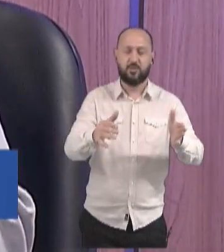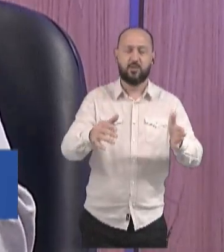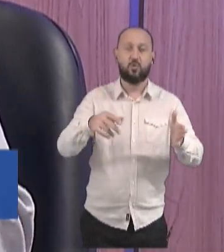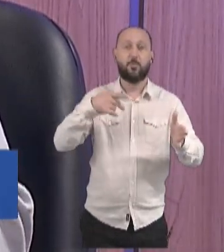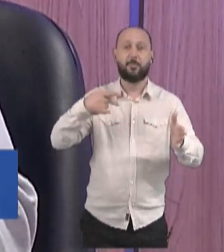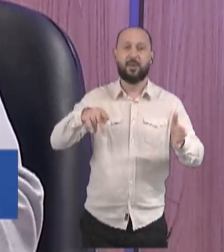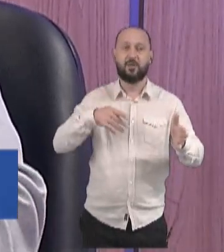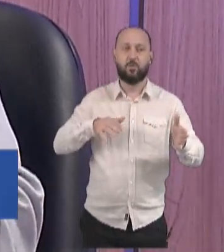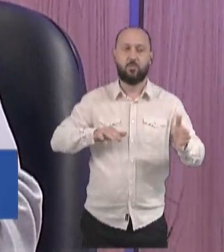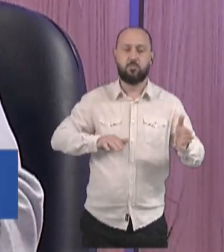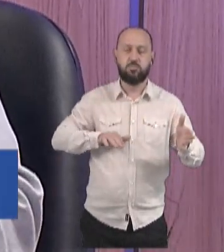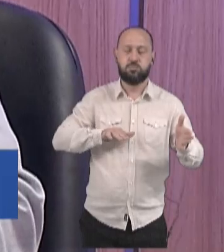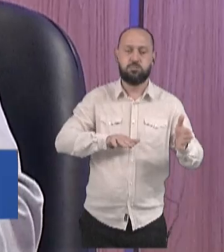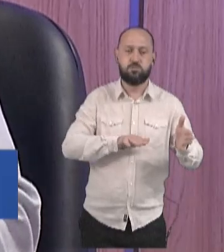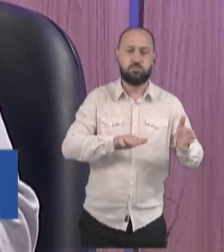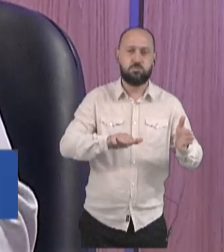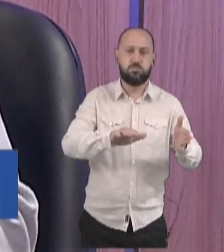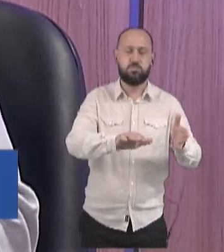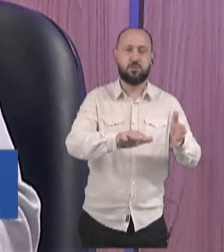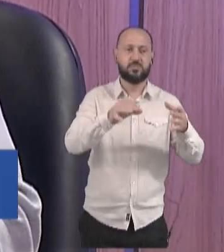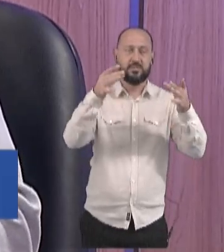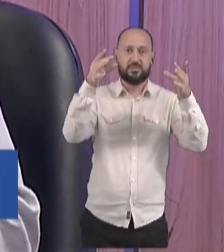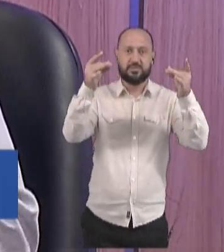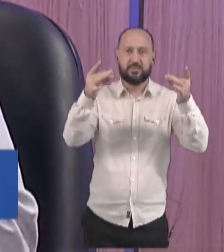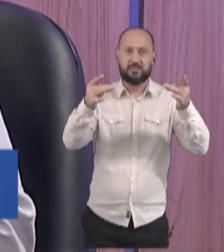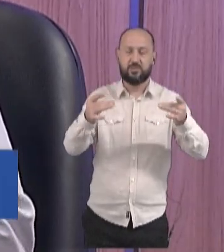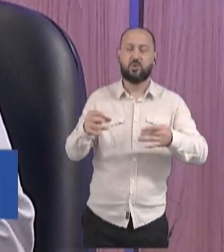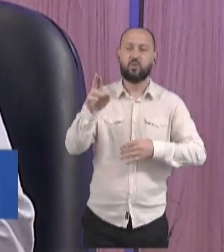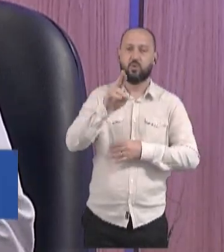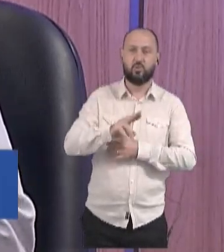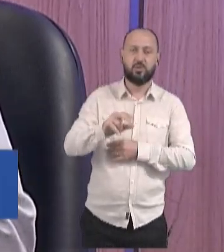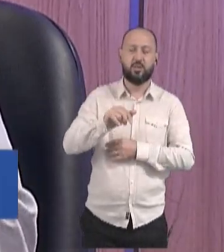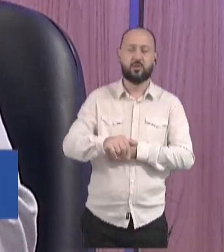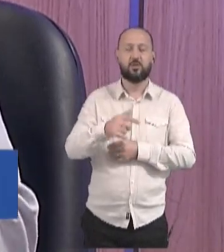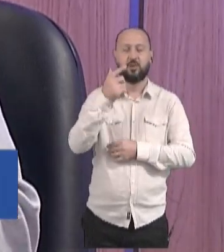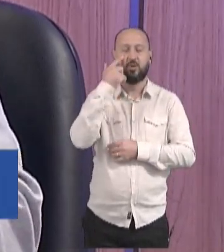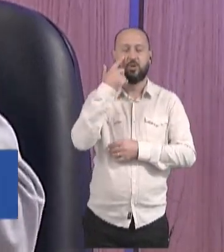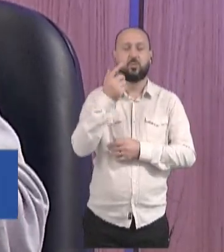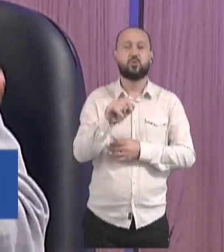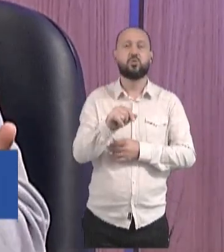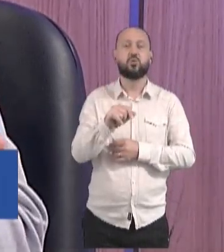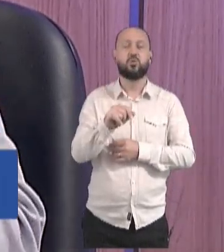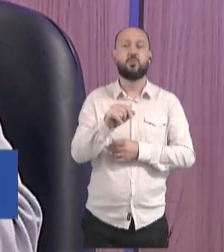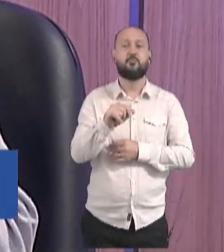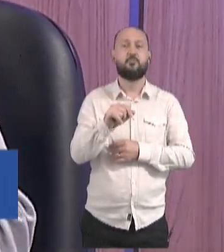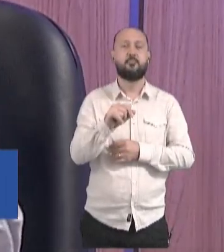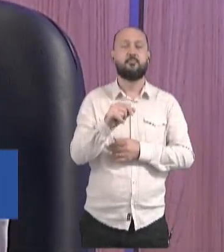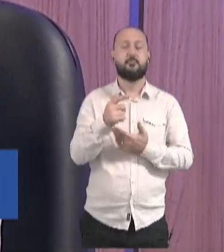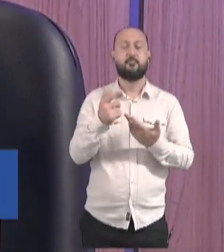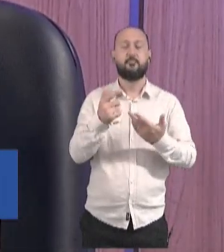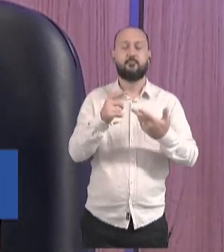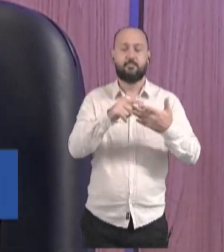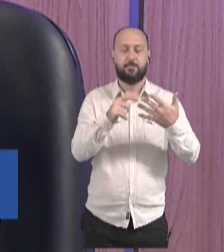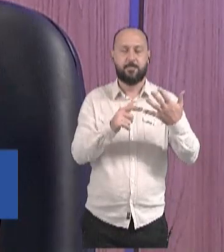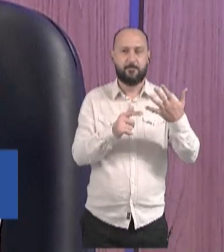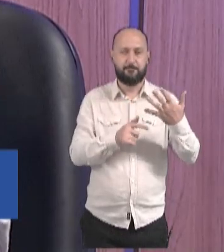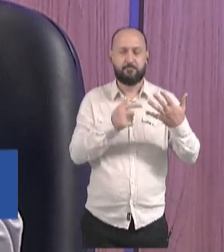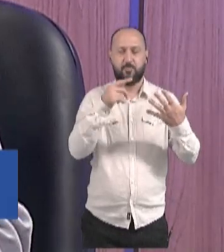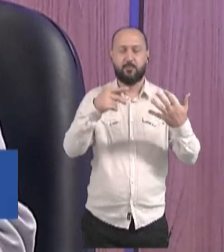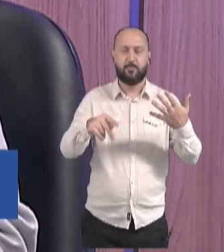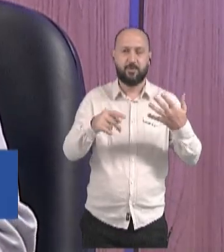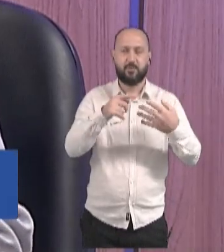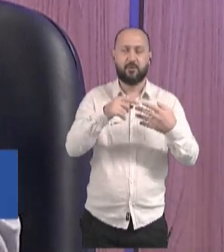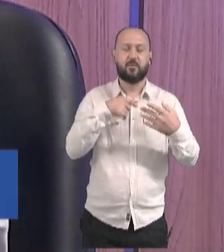Paraguai. São vários pontos com relação ao uso da hidrovia do Rio Paraguai. Do ponto das fragilidades, né? A gente tem